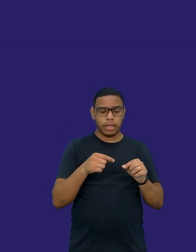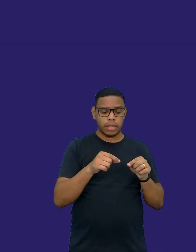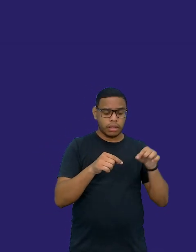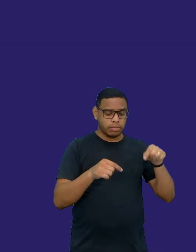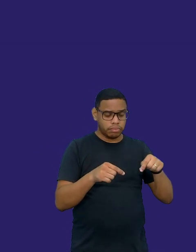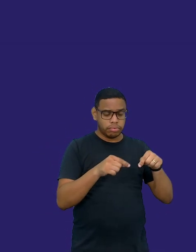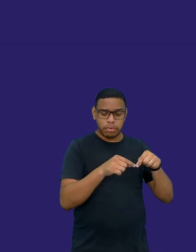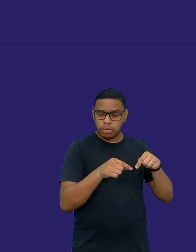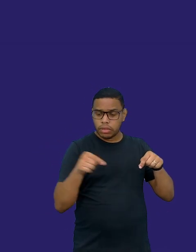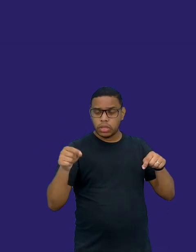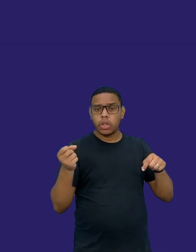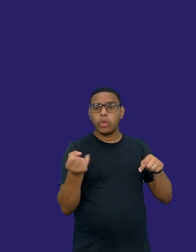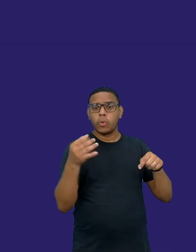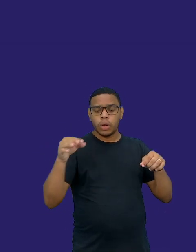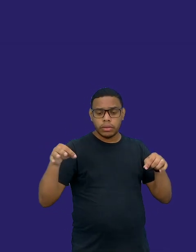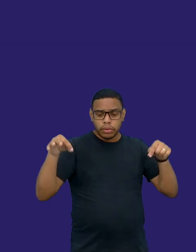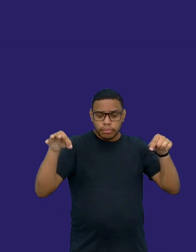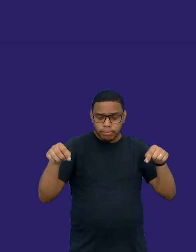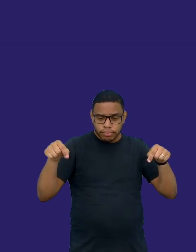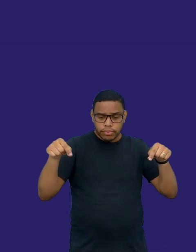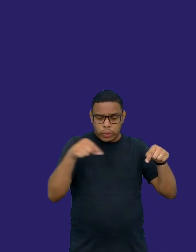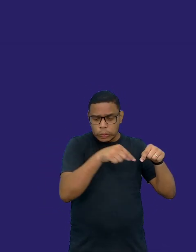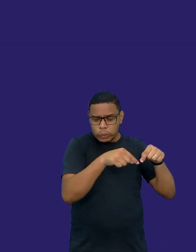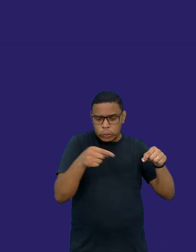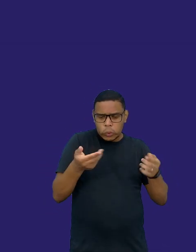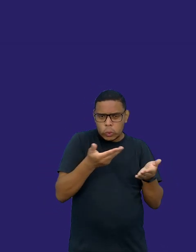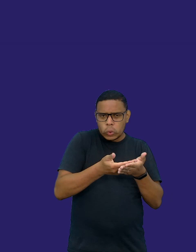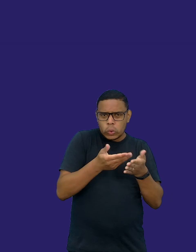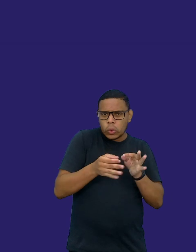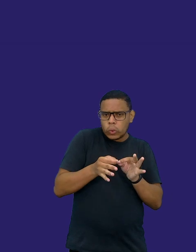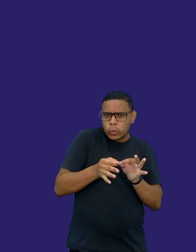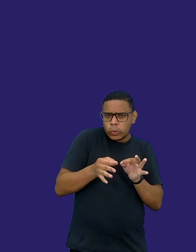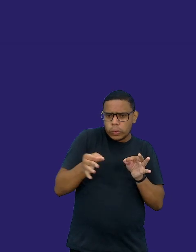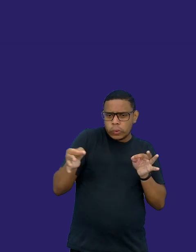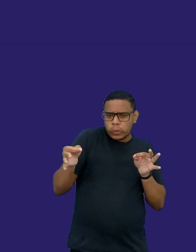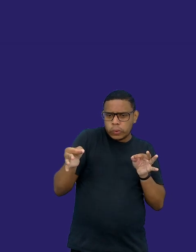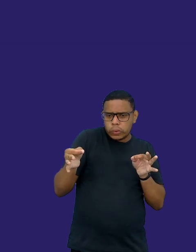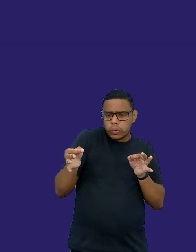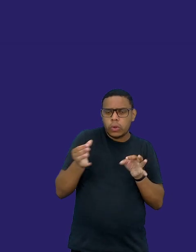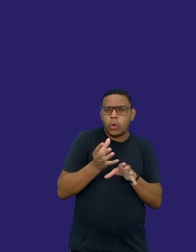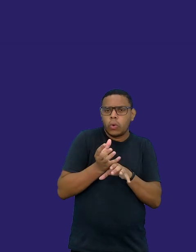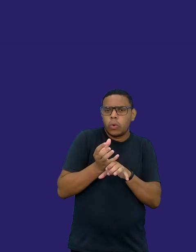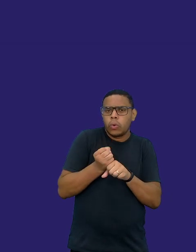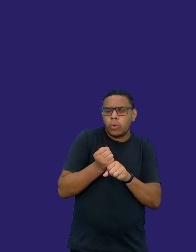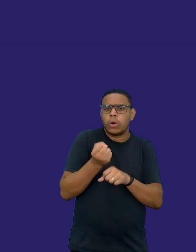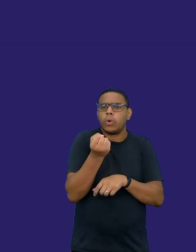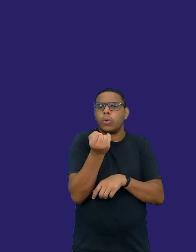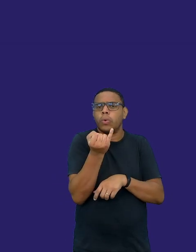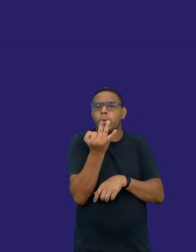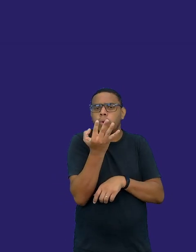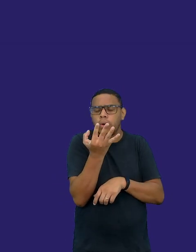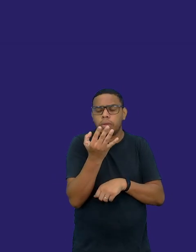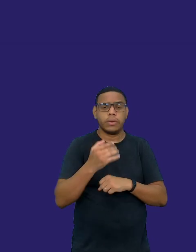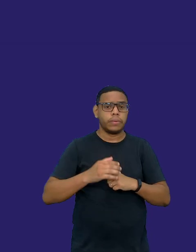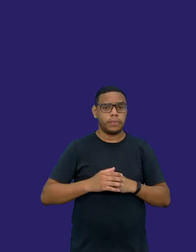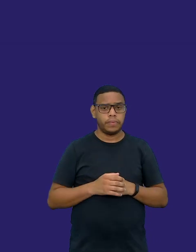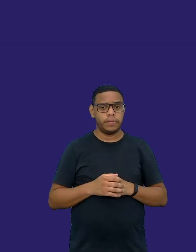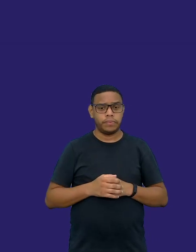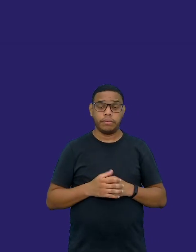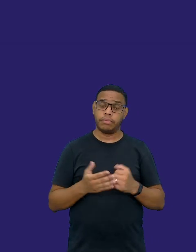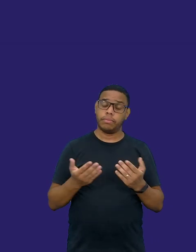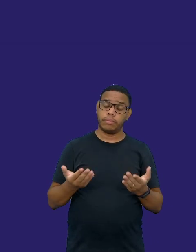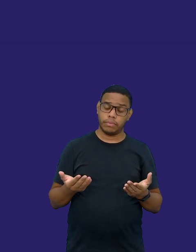plano cartesiano. Então, o nosso foco vai rodar em cima da distância entre dois pontos no plano cartesiano,